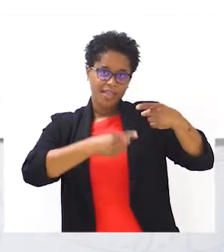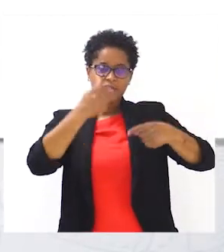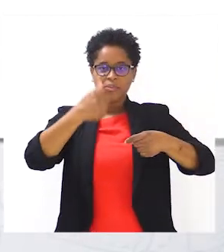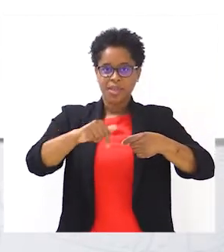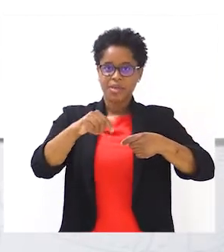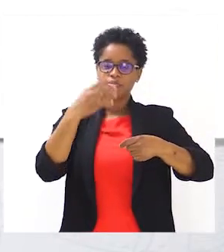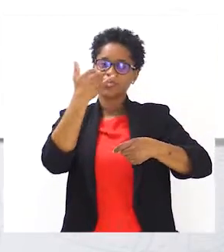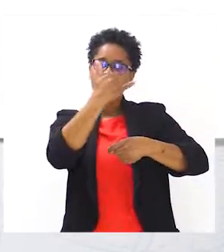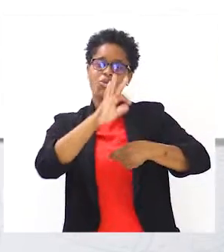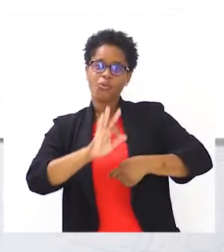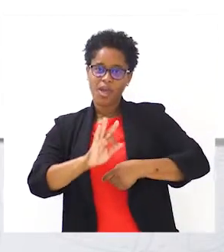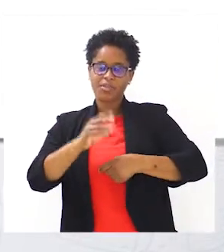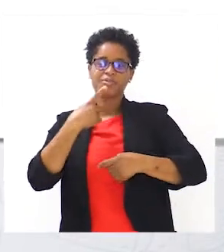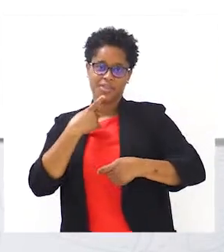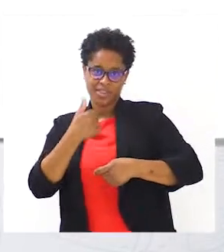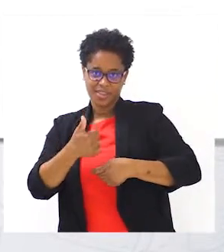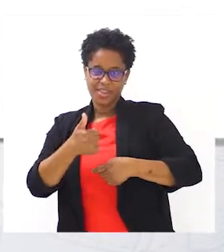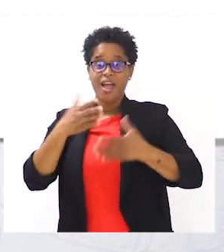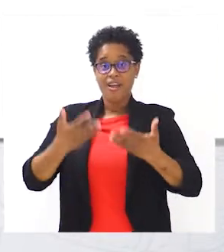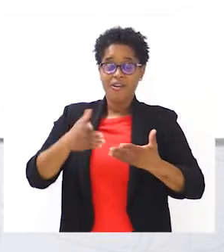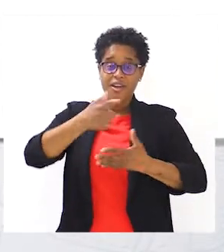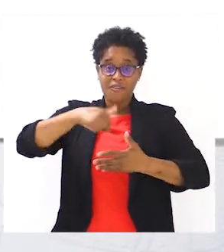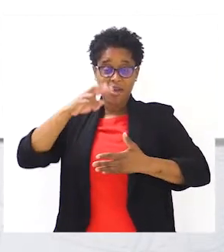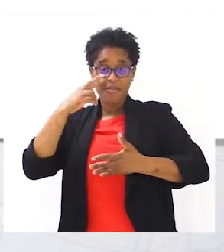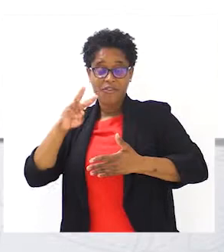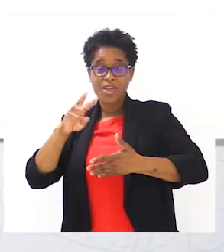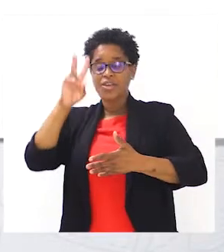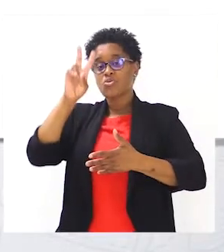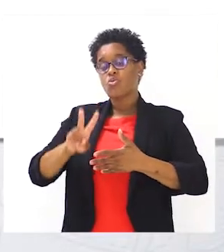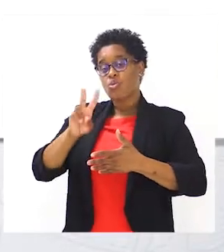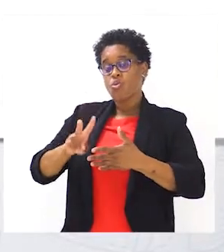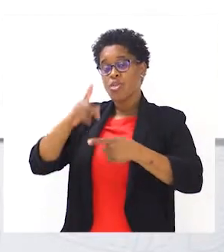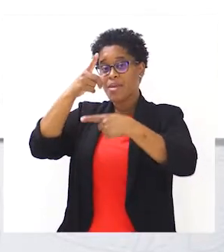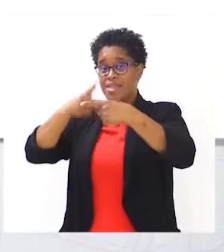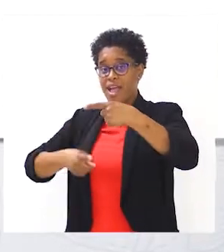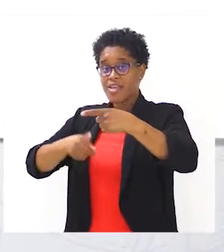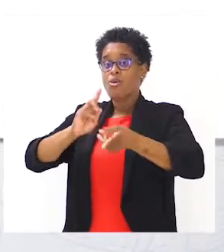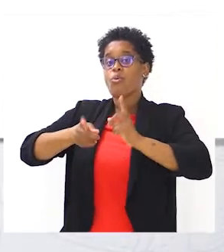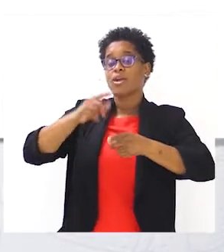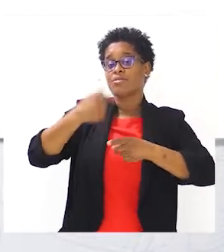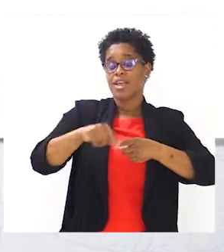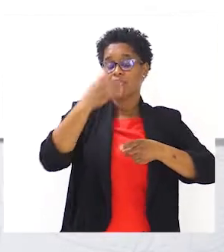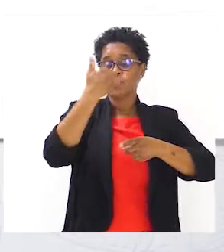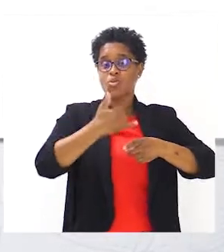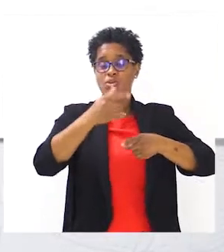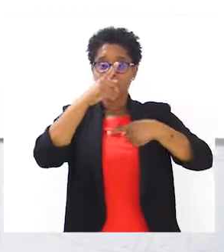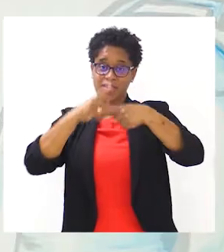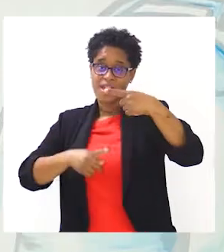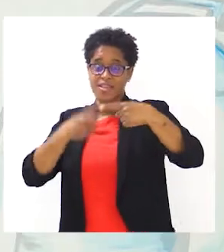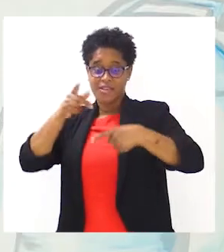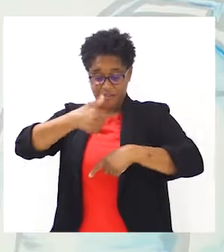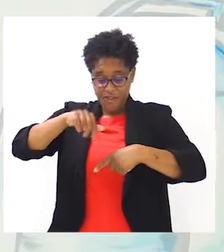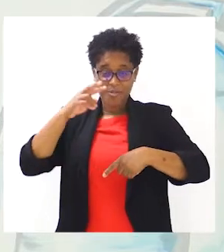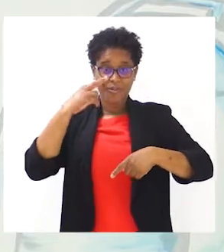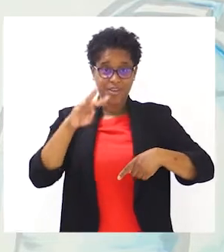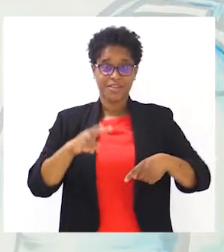temos 2/4, não é? Agora vamos à segunda metade. O que é que temos na segunda metade? Vamos ver?